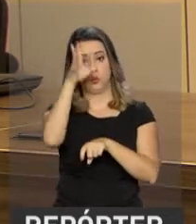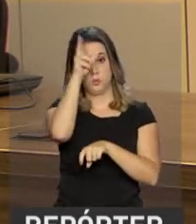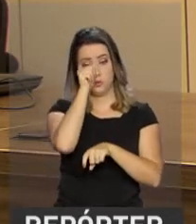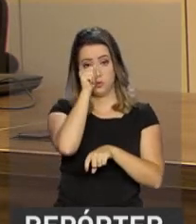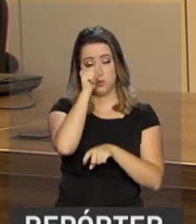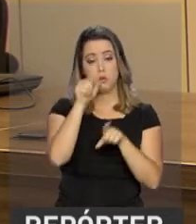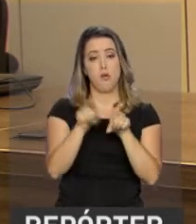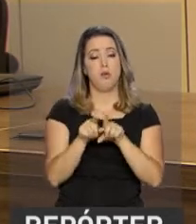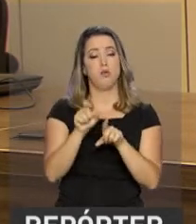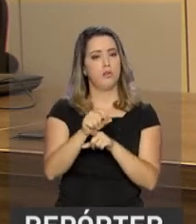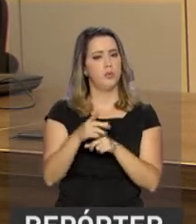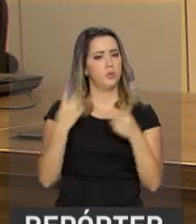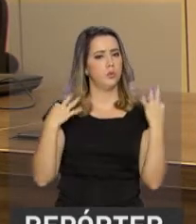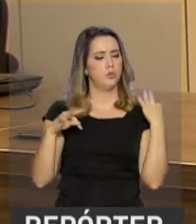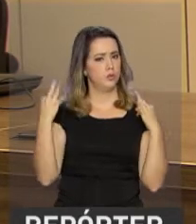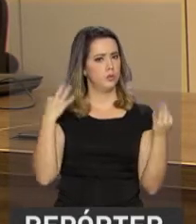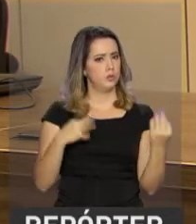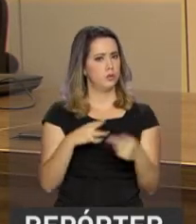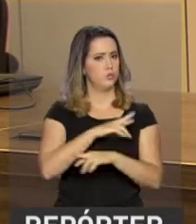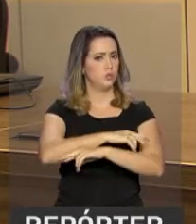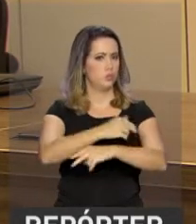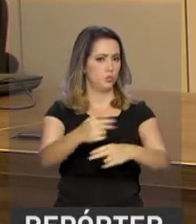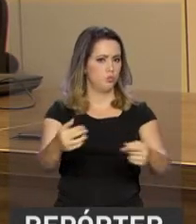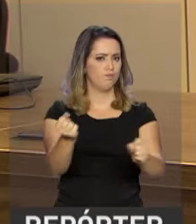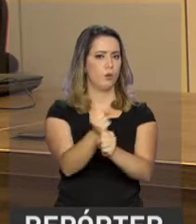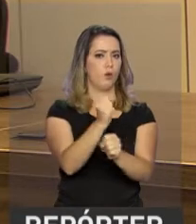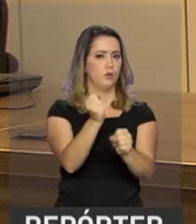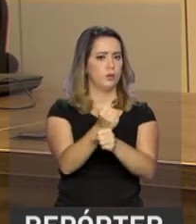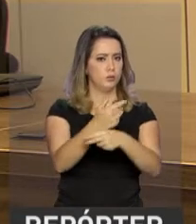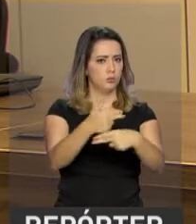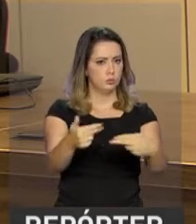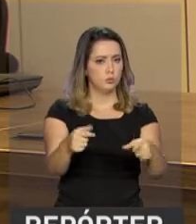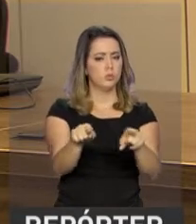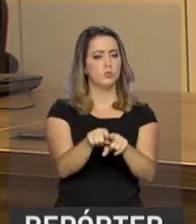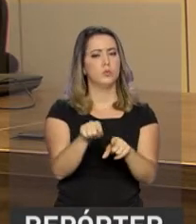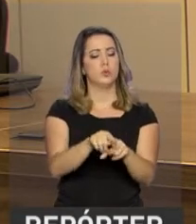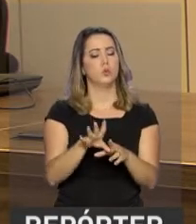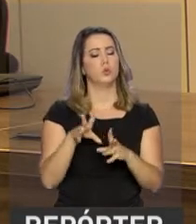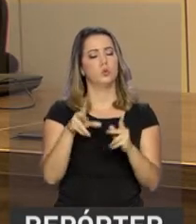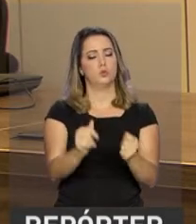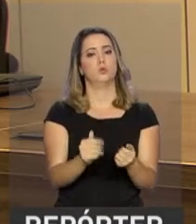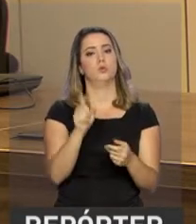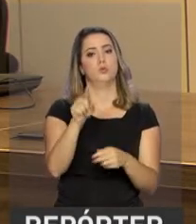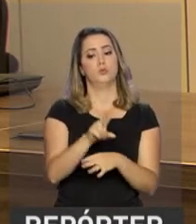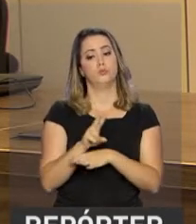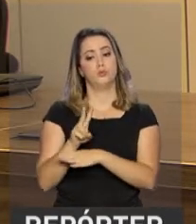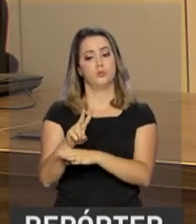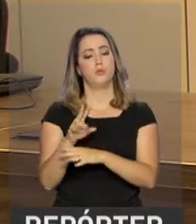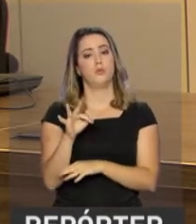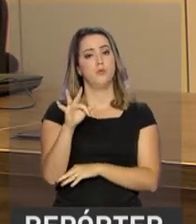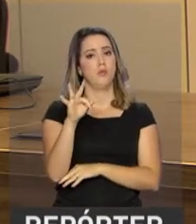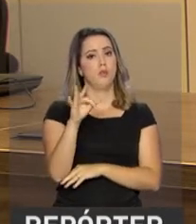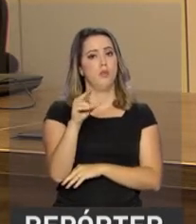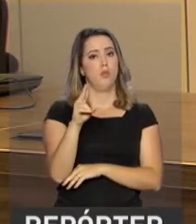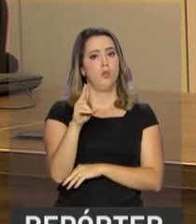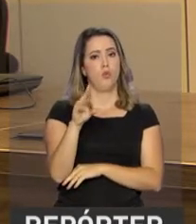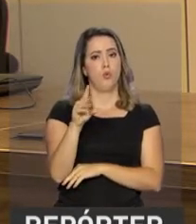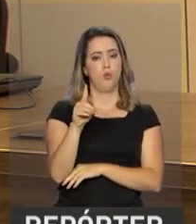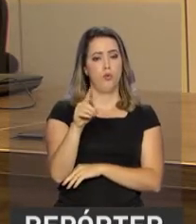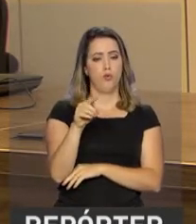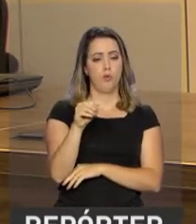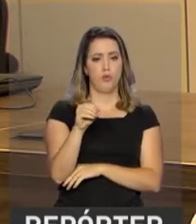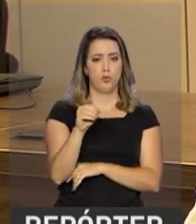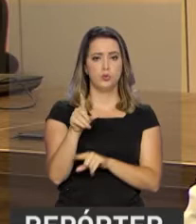setor de turismo a infraestrutura ela financia praticamente tudo o fundo ele foi criado justamente